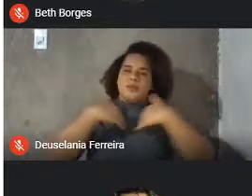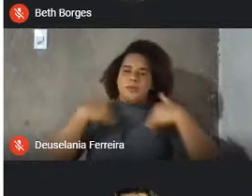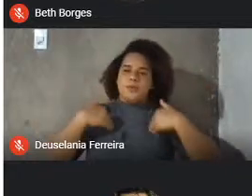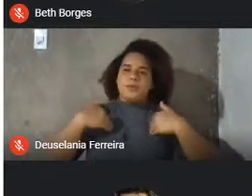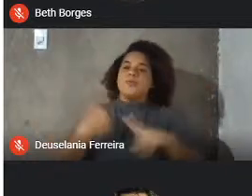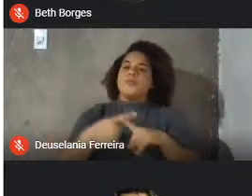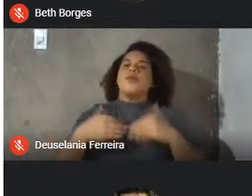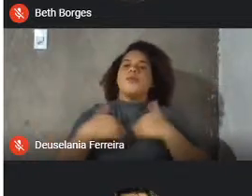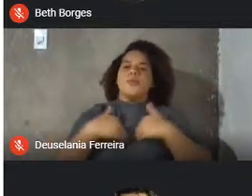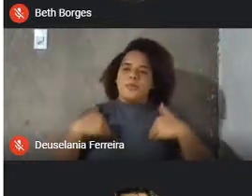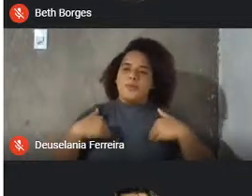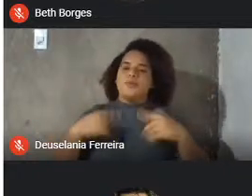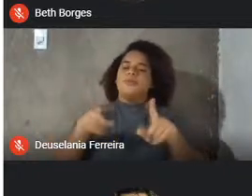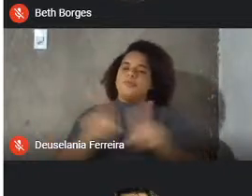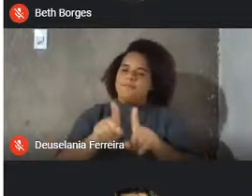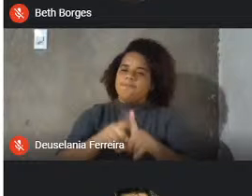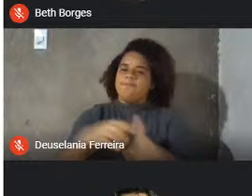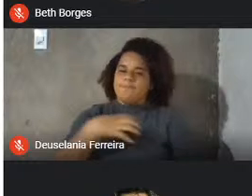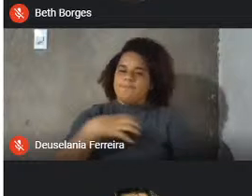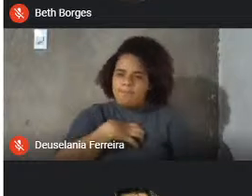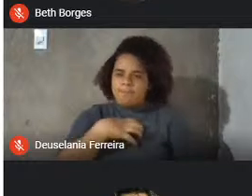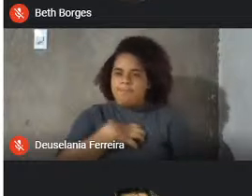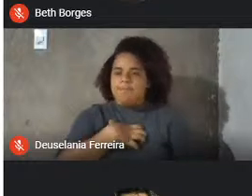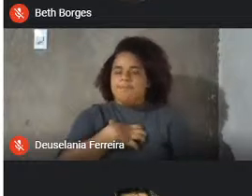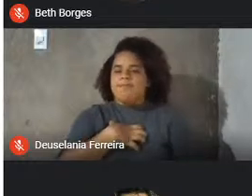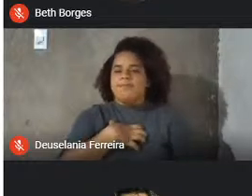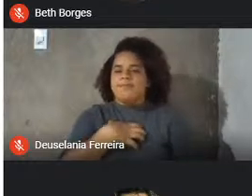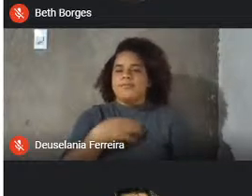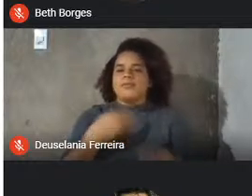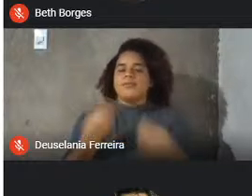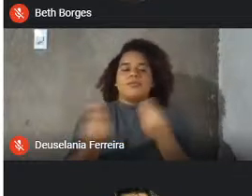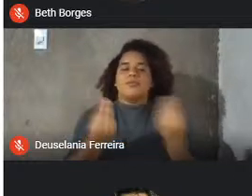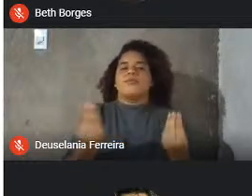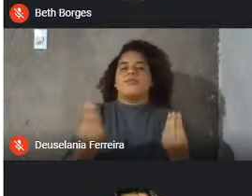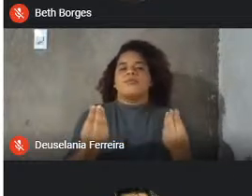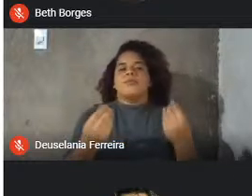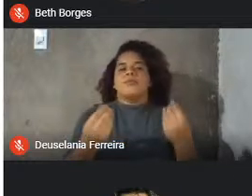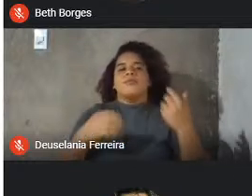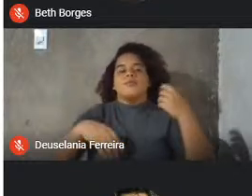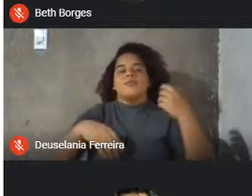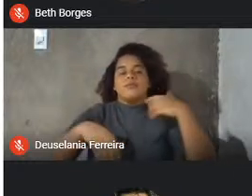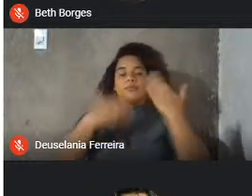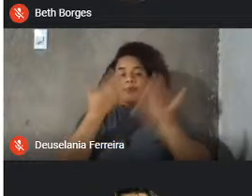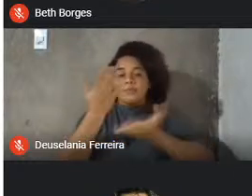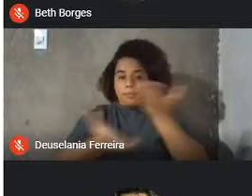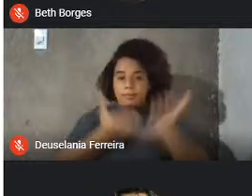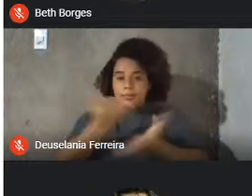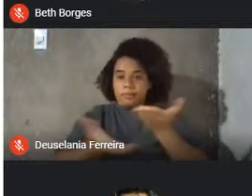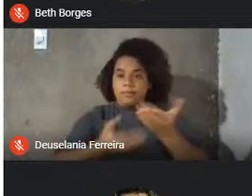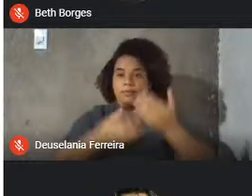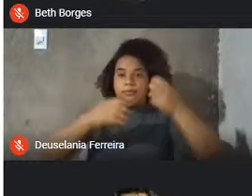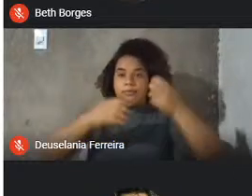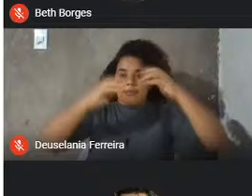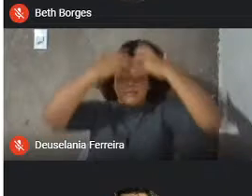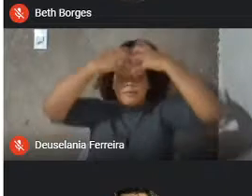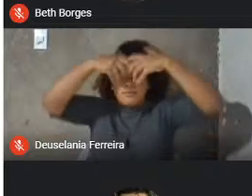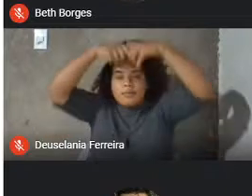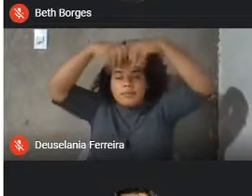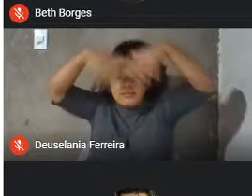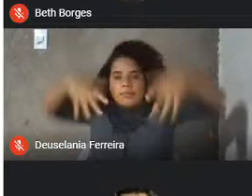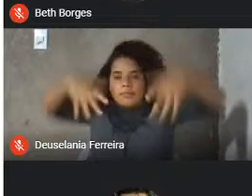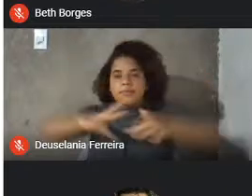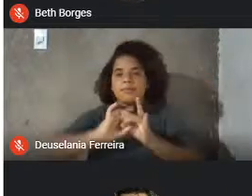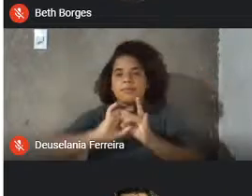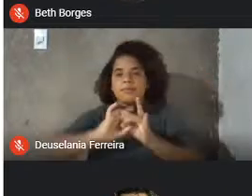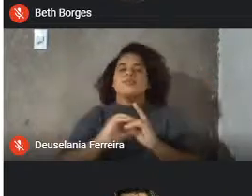geral, tá? Só para reforçar, onde é que a terapia de esquemas trabalha? Por que ela foi originada? Ela foi originada para trabalhar em